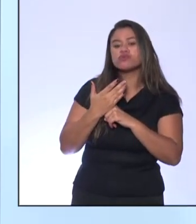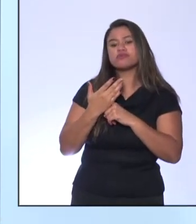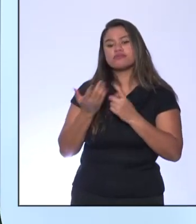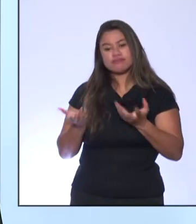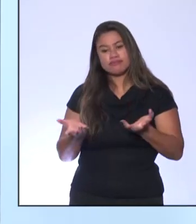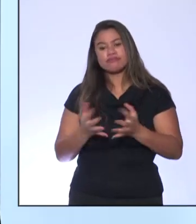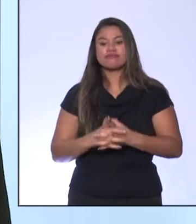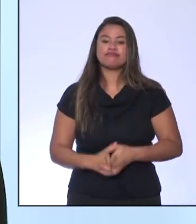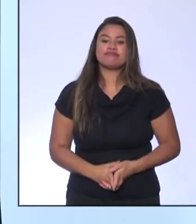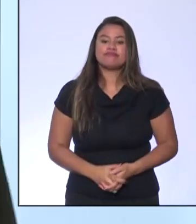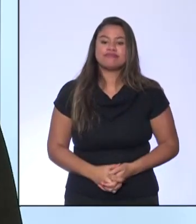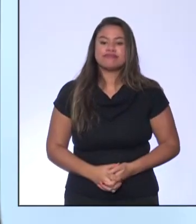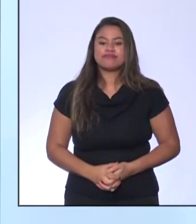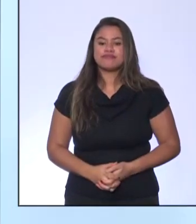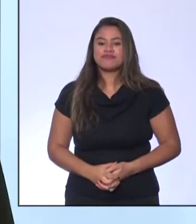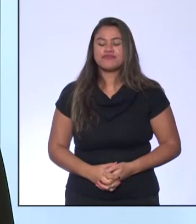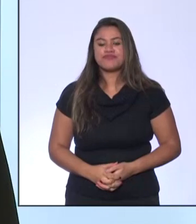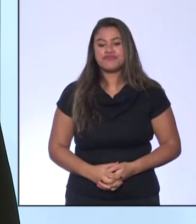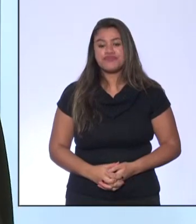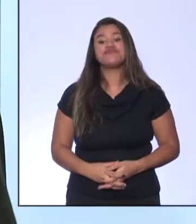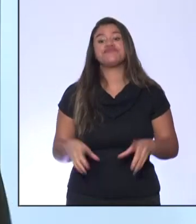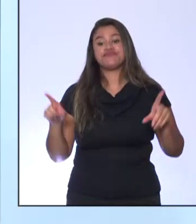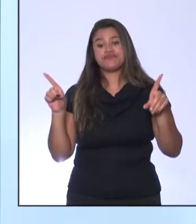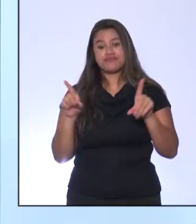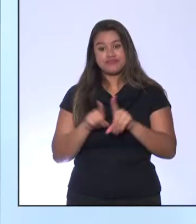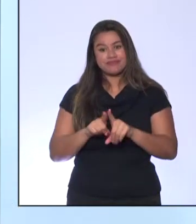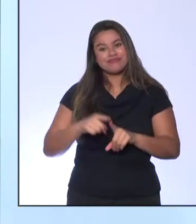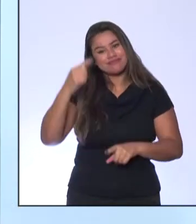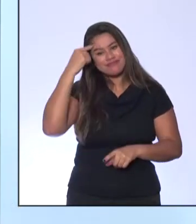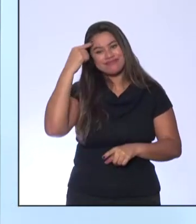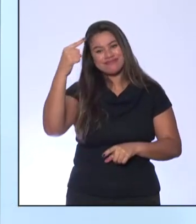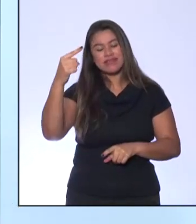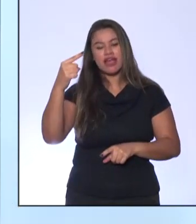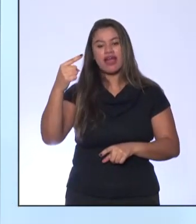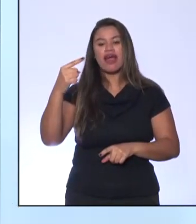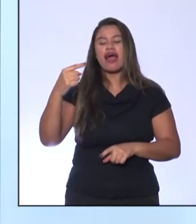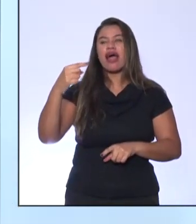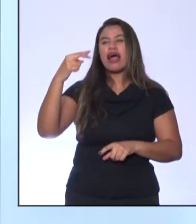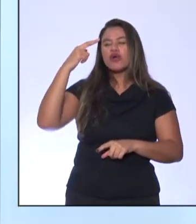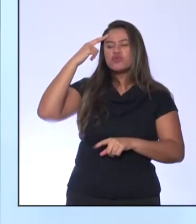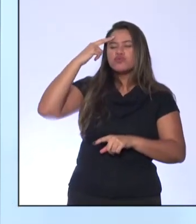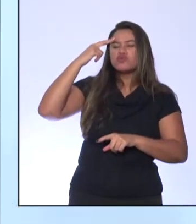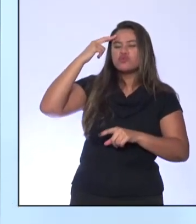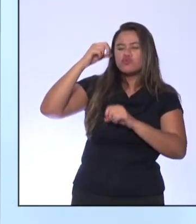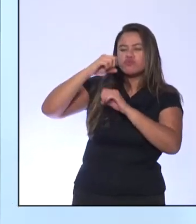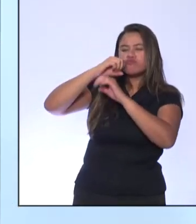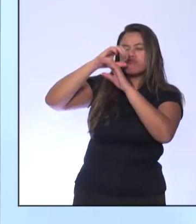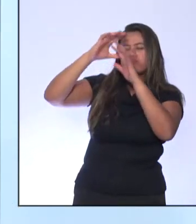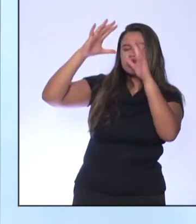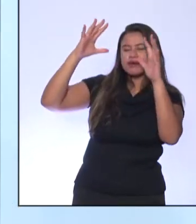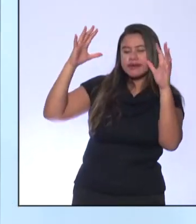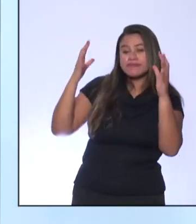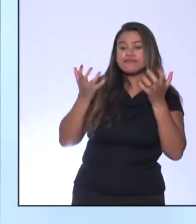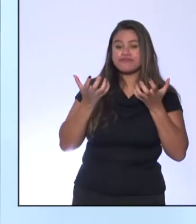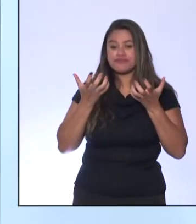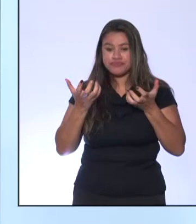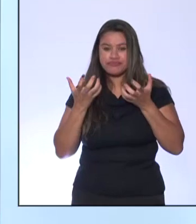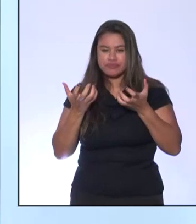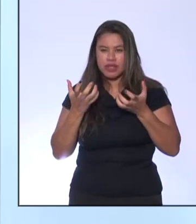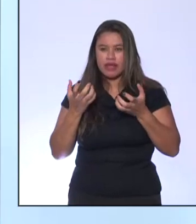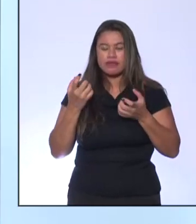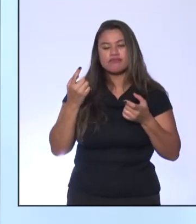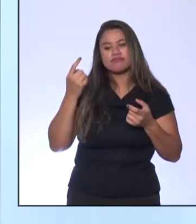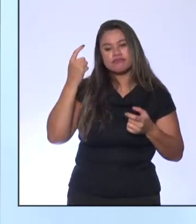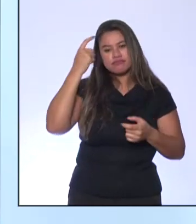auxiliar vocês. Pensando nisso também, relembrando os sonhos, eu queria colocar mais algumas questões para a